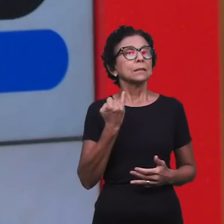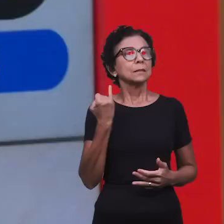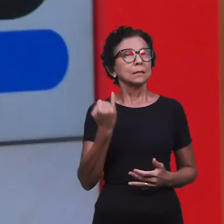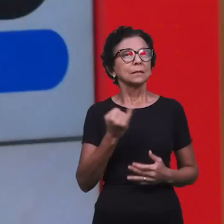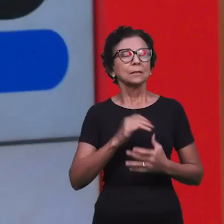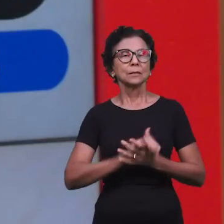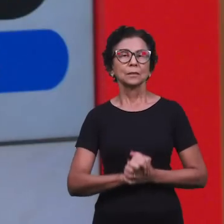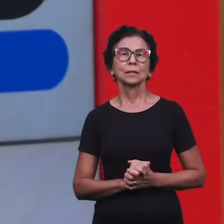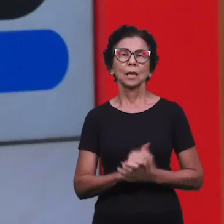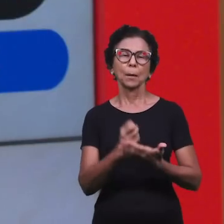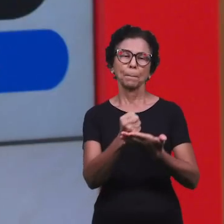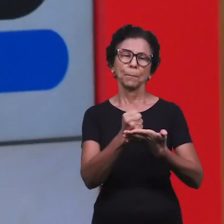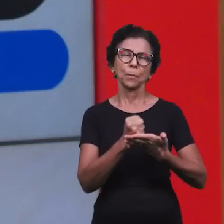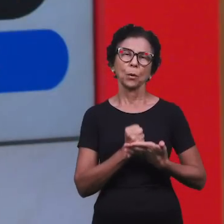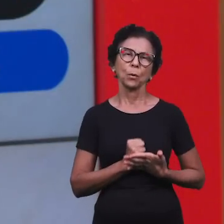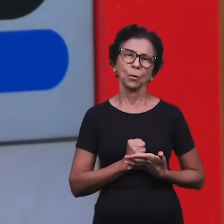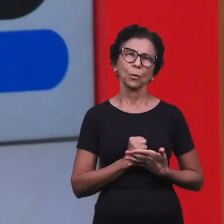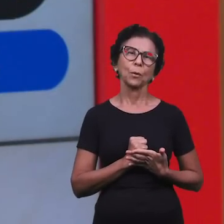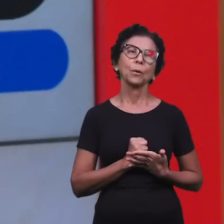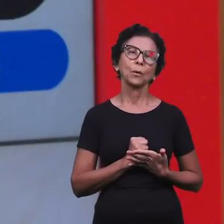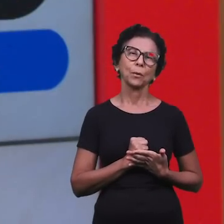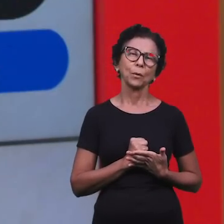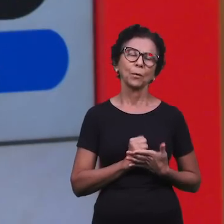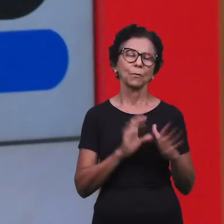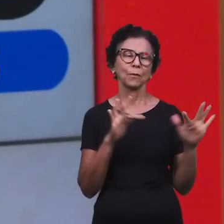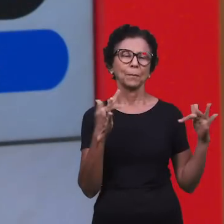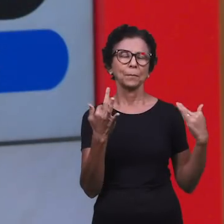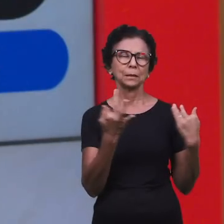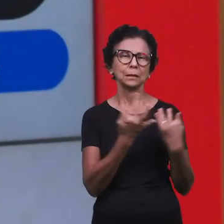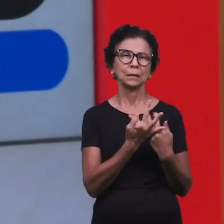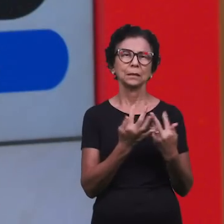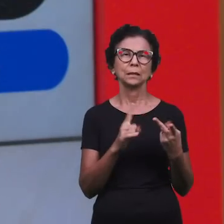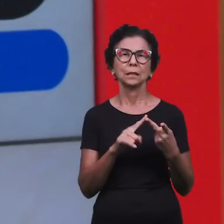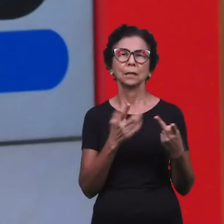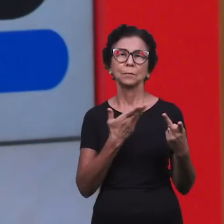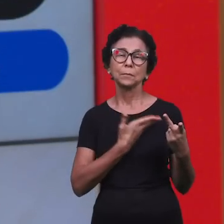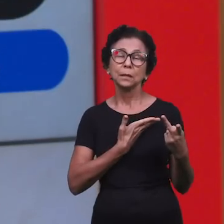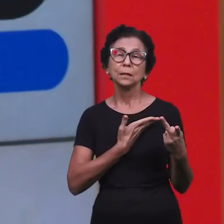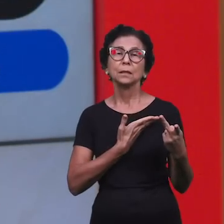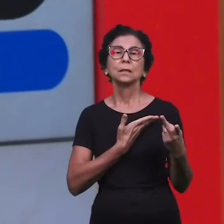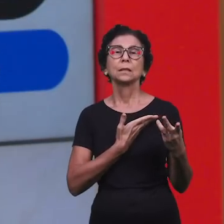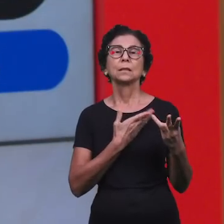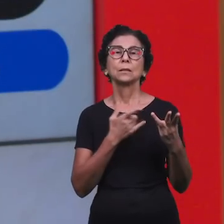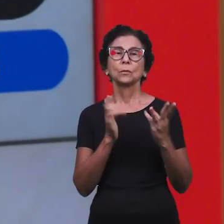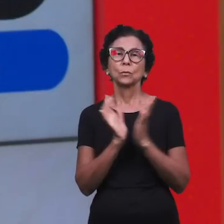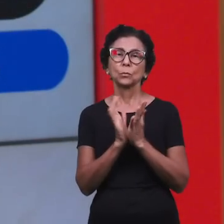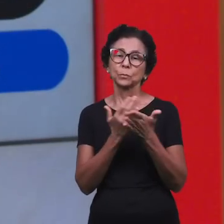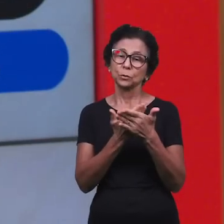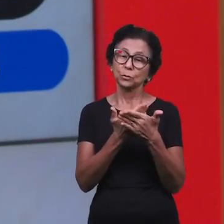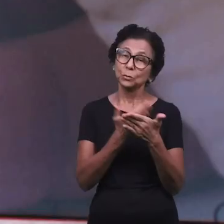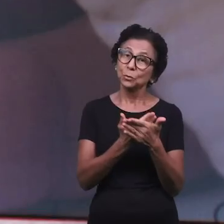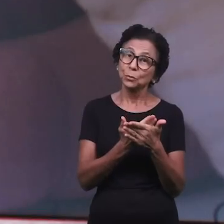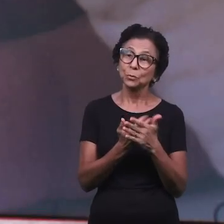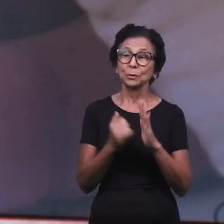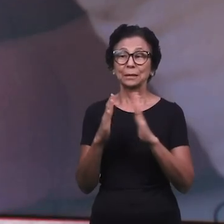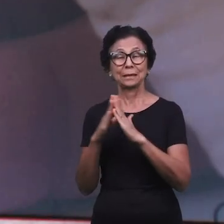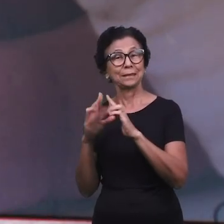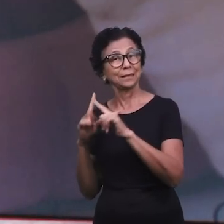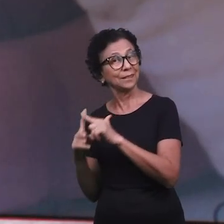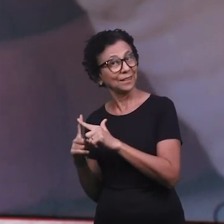importante também ter uma rede de apoio, né? Buscar suporte na família, nos amigos, grupo de estudo,